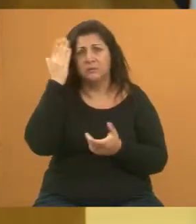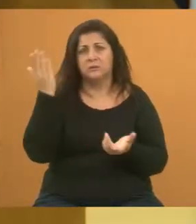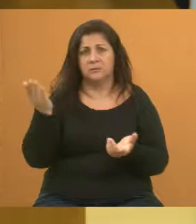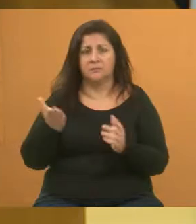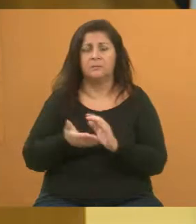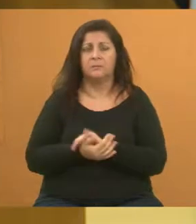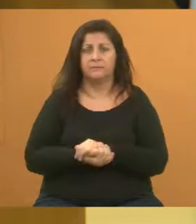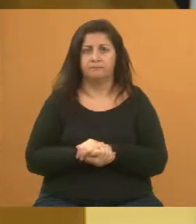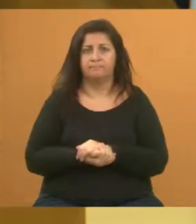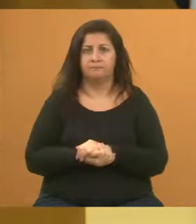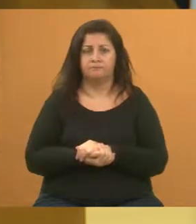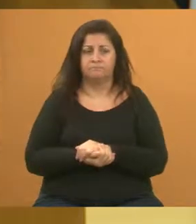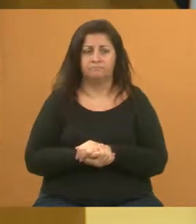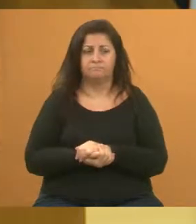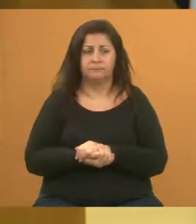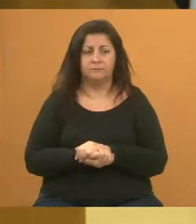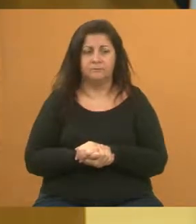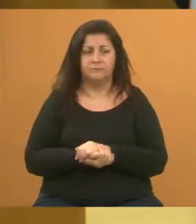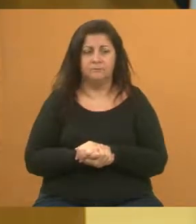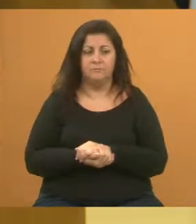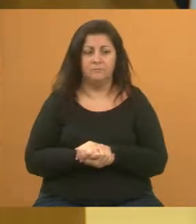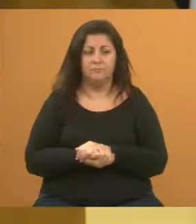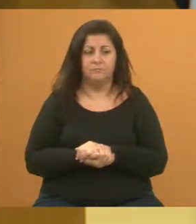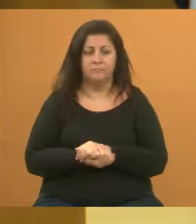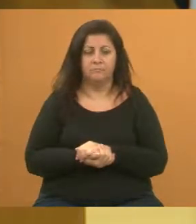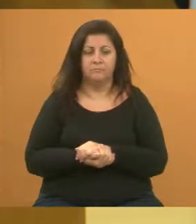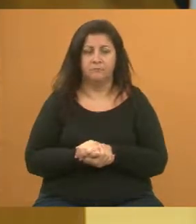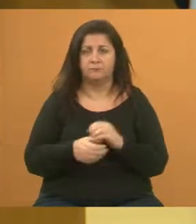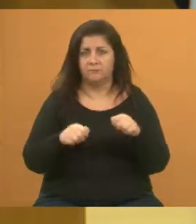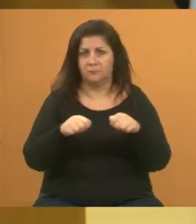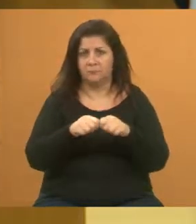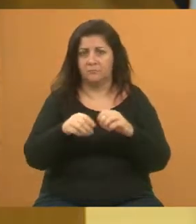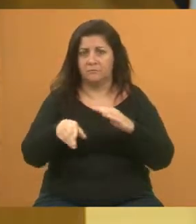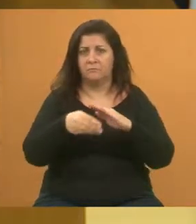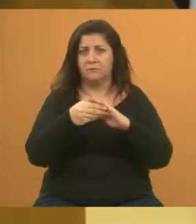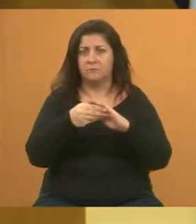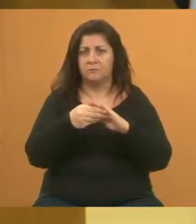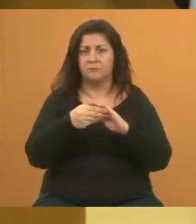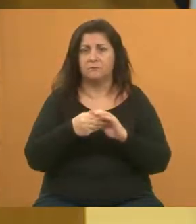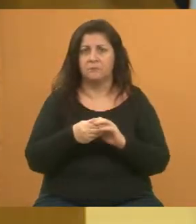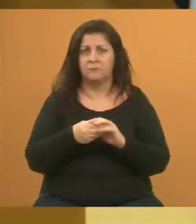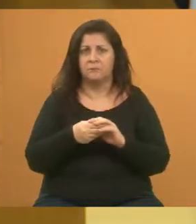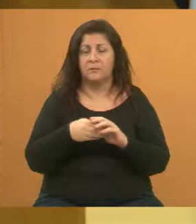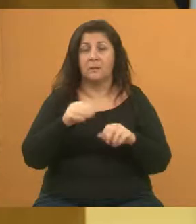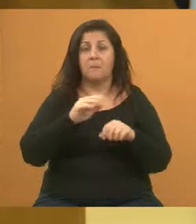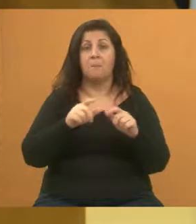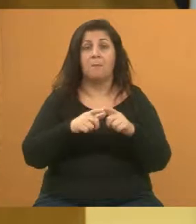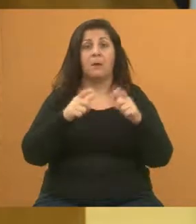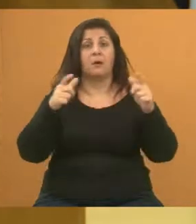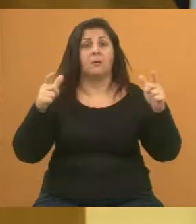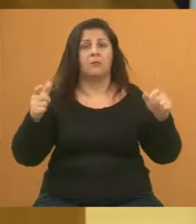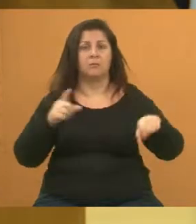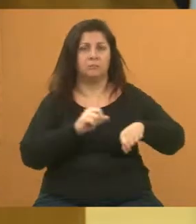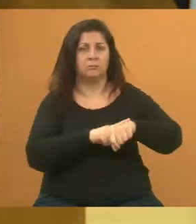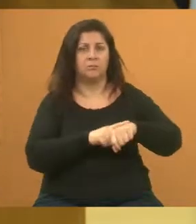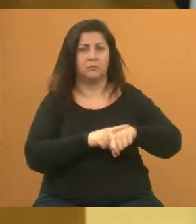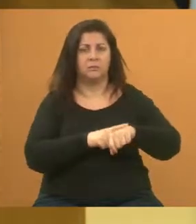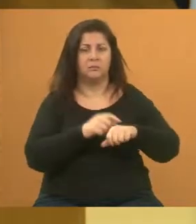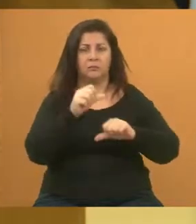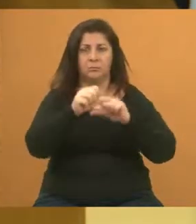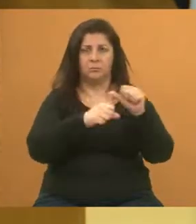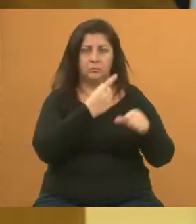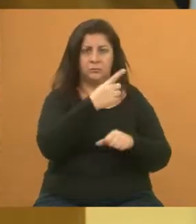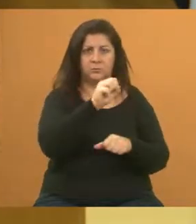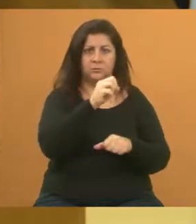esse contribuinte lá no final, né? Então eu fiz uma emenda esticando esse prazo, ao invés de 180